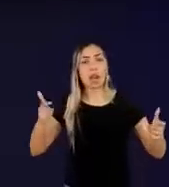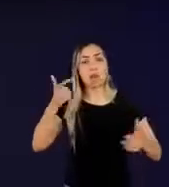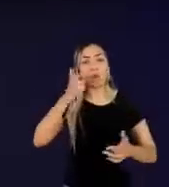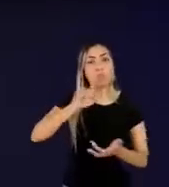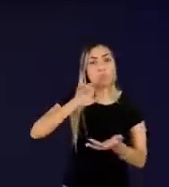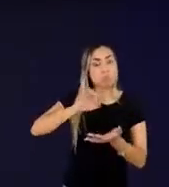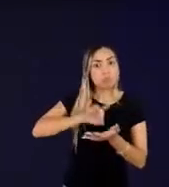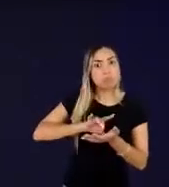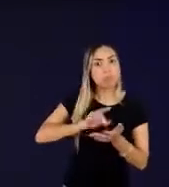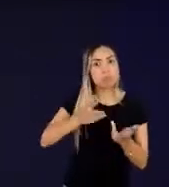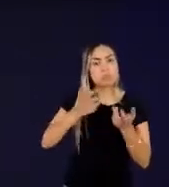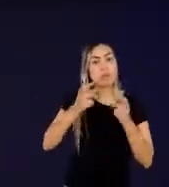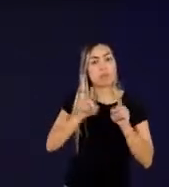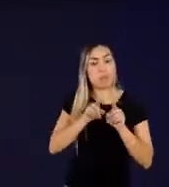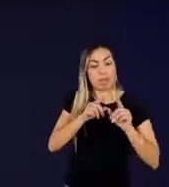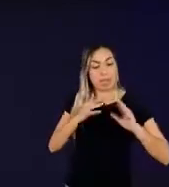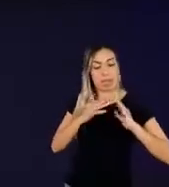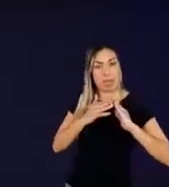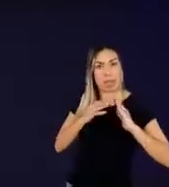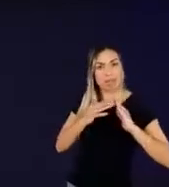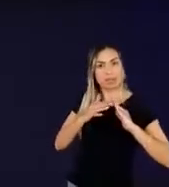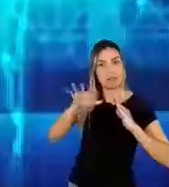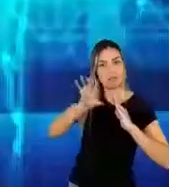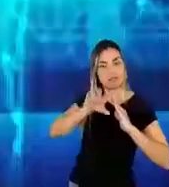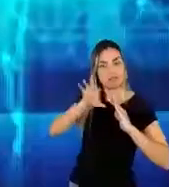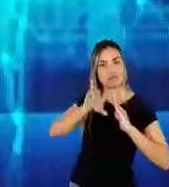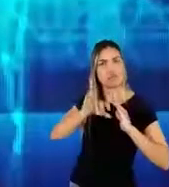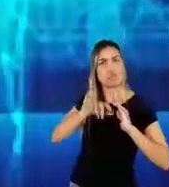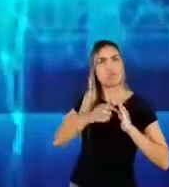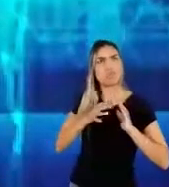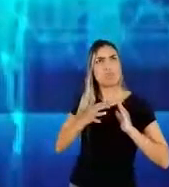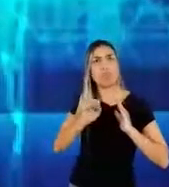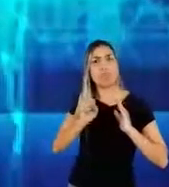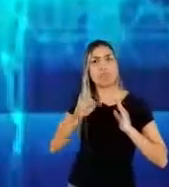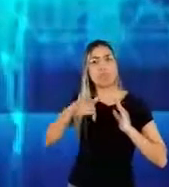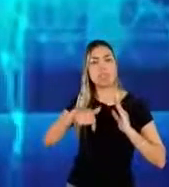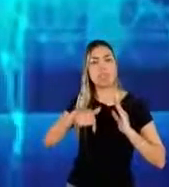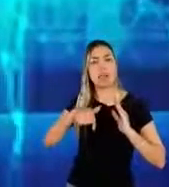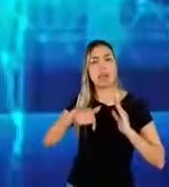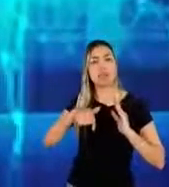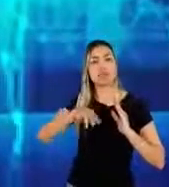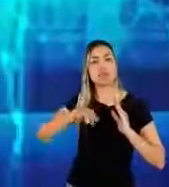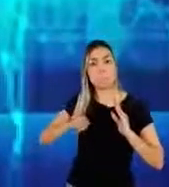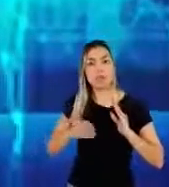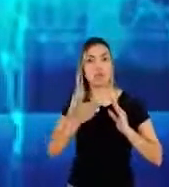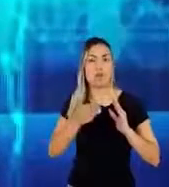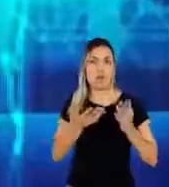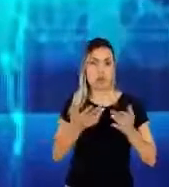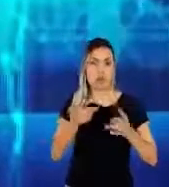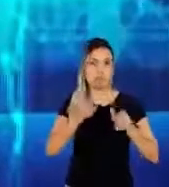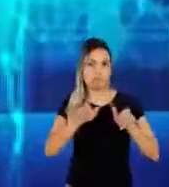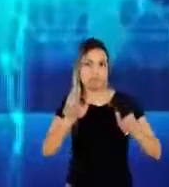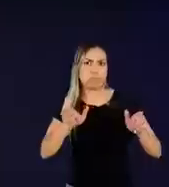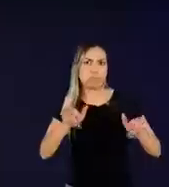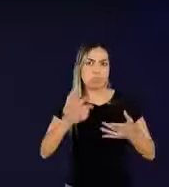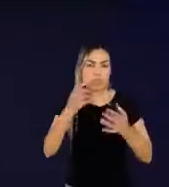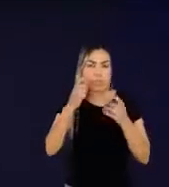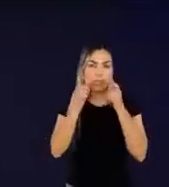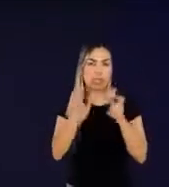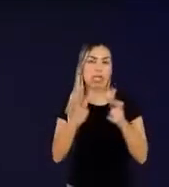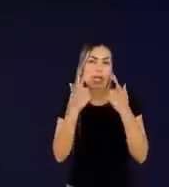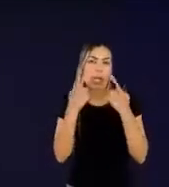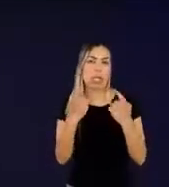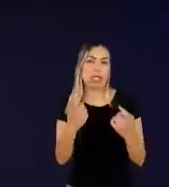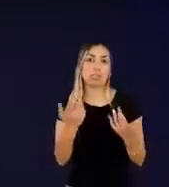No residencial, nós temos praticamente 87 milhões de consumidores. Imagine, doutor Rui Altieri, você tendo que